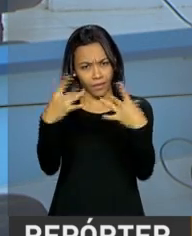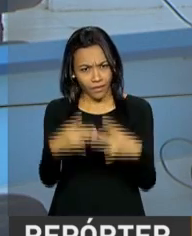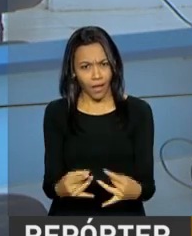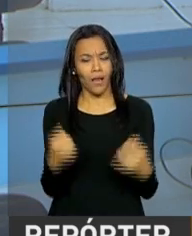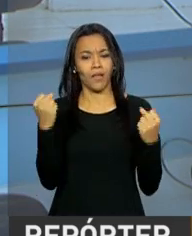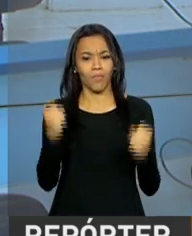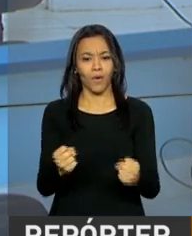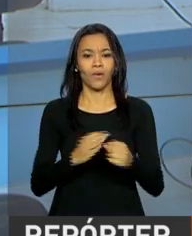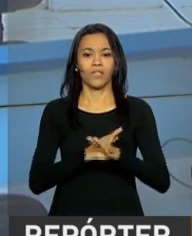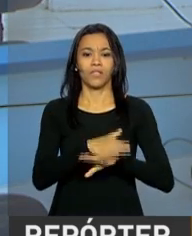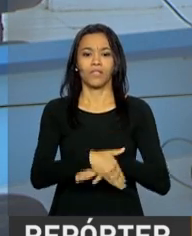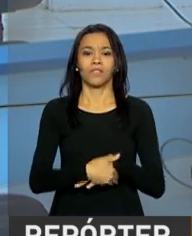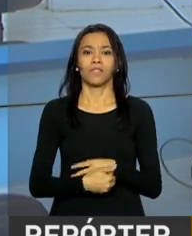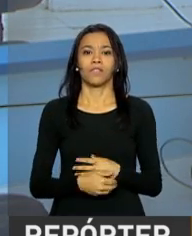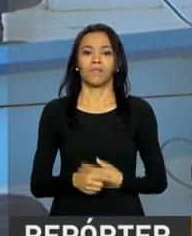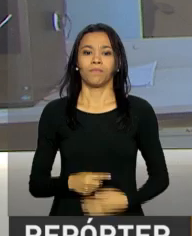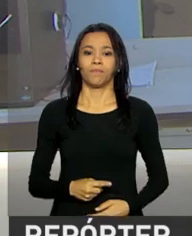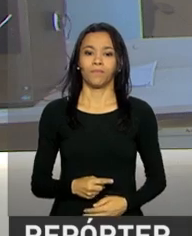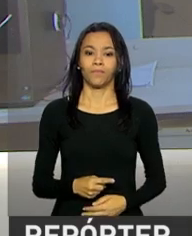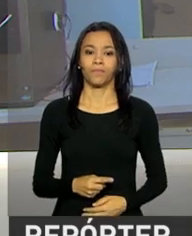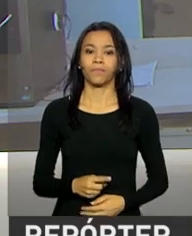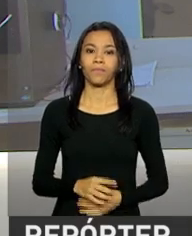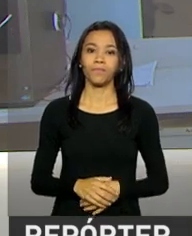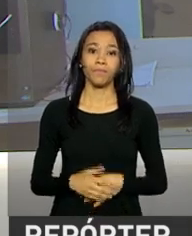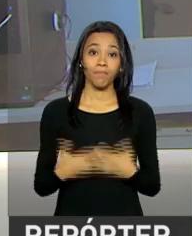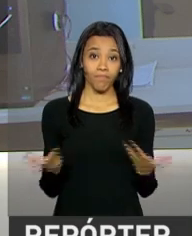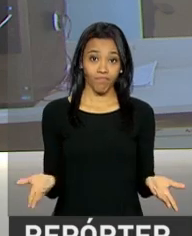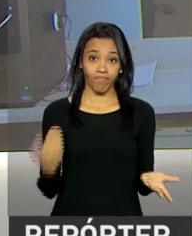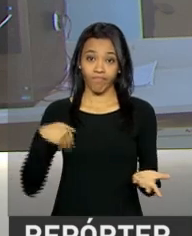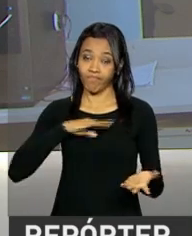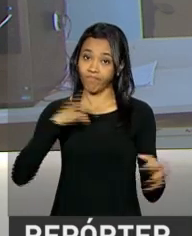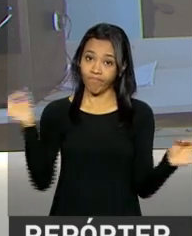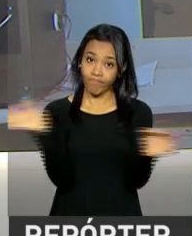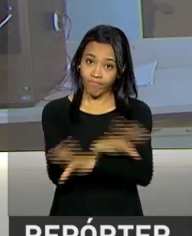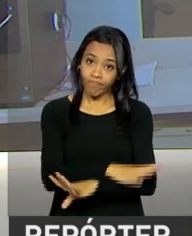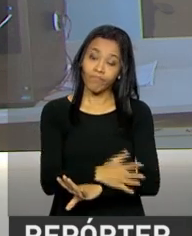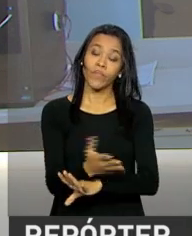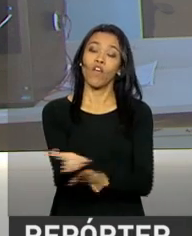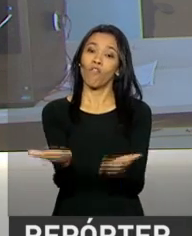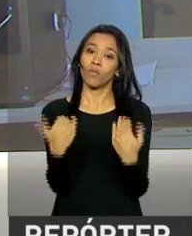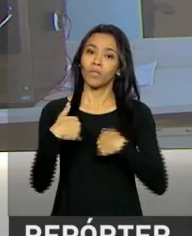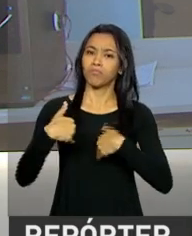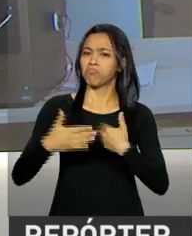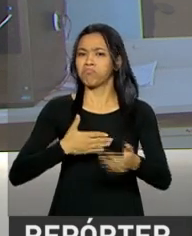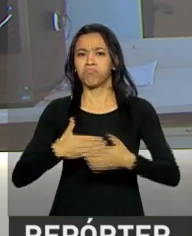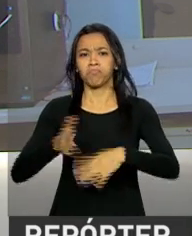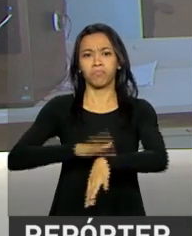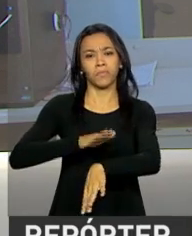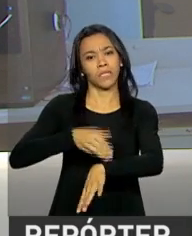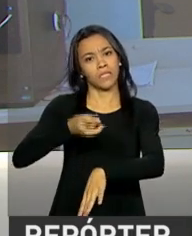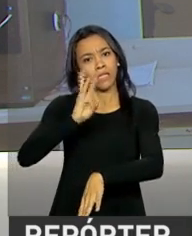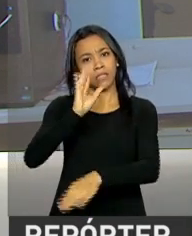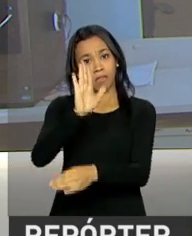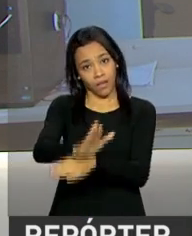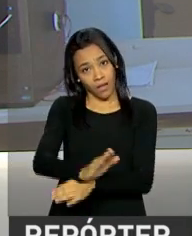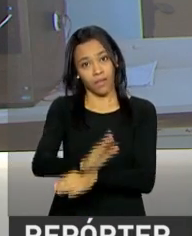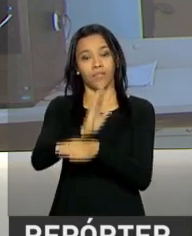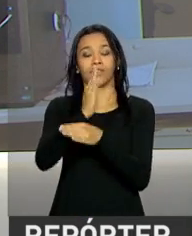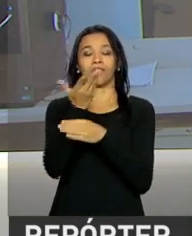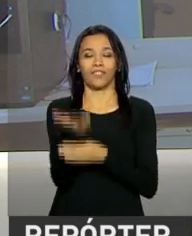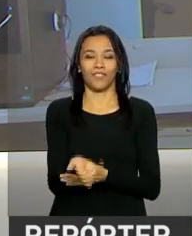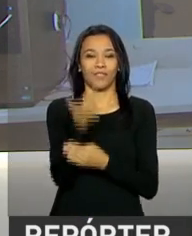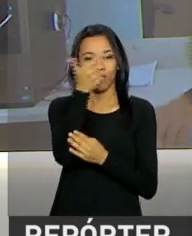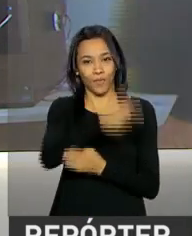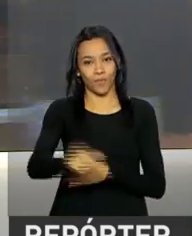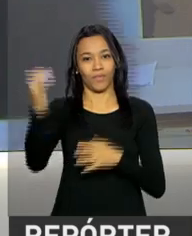em rio2016.com. Nós ficamos por aqui, voltamos a qualquer momento ou às 15h na próxima edição do